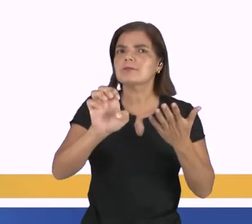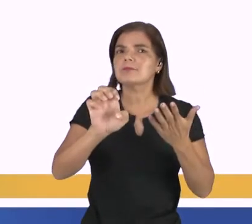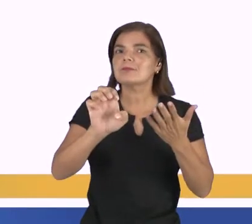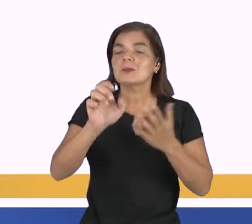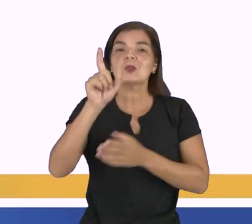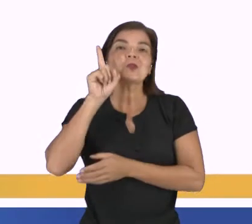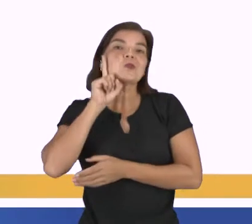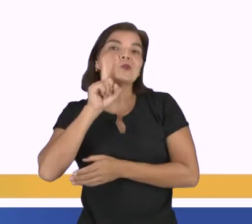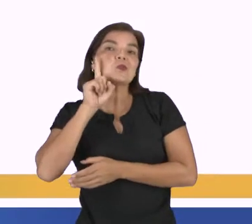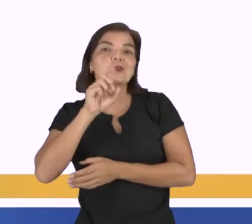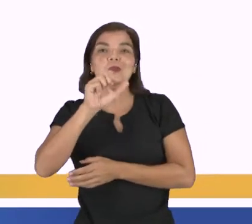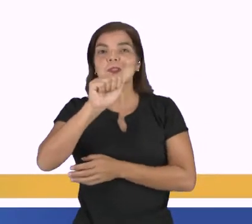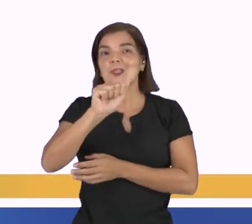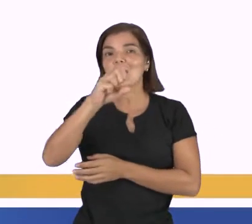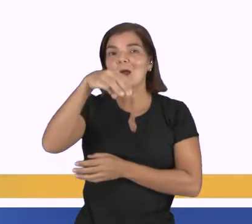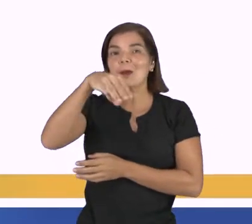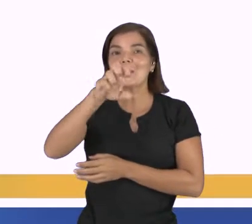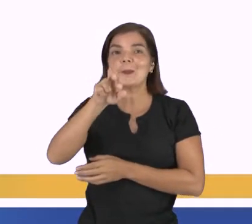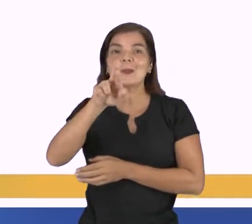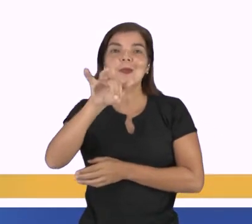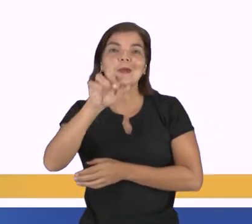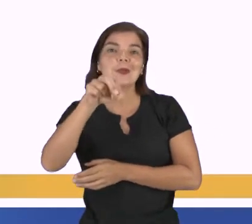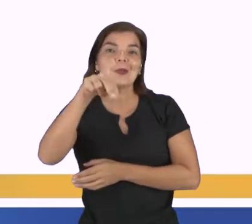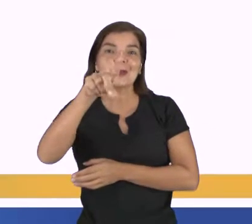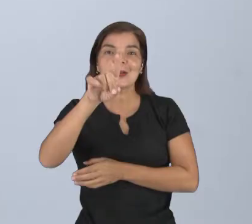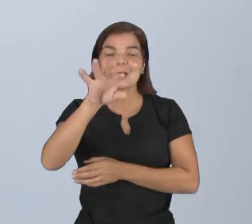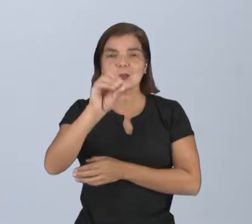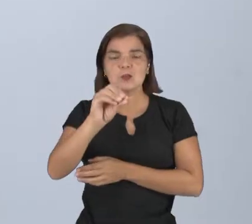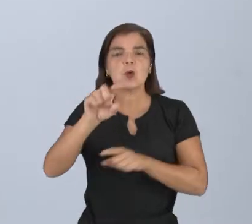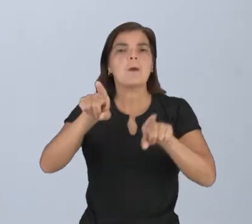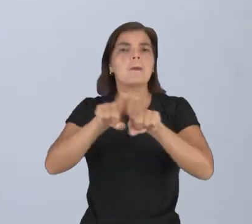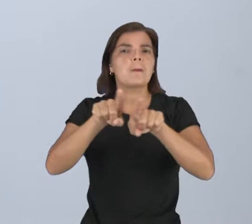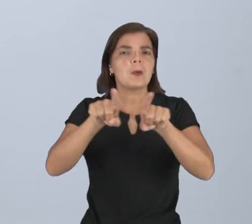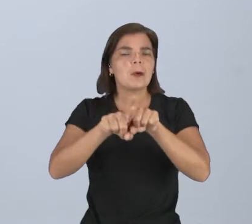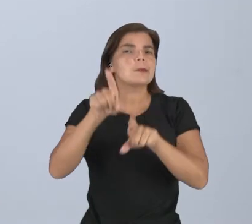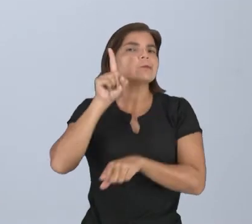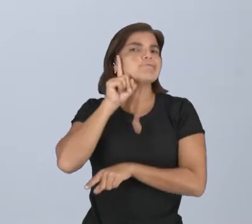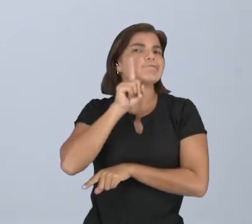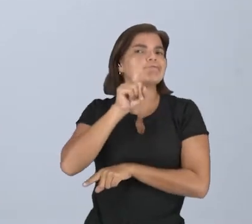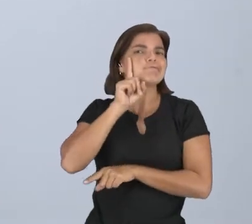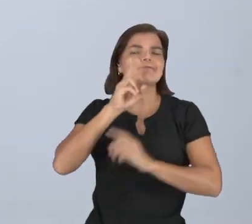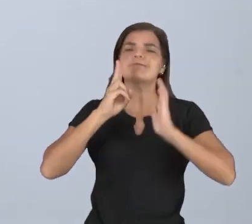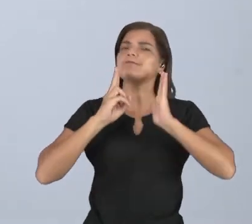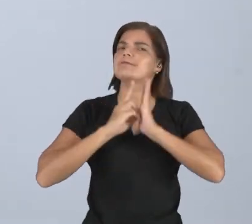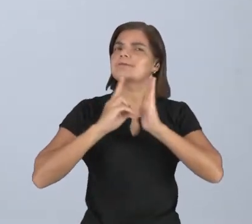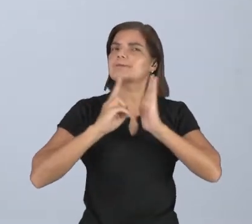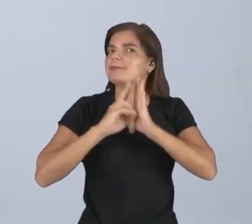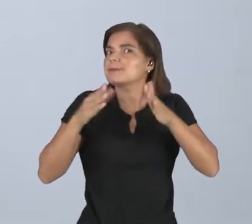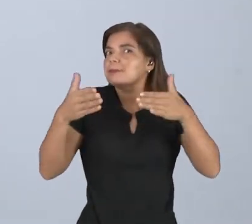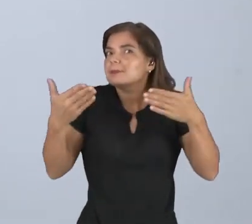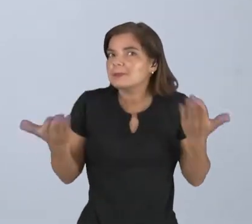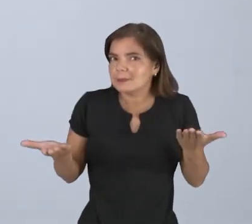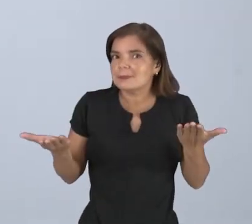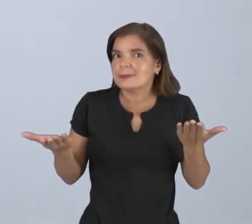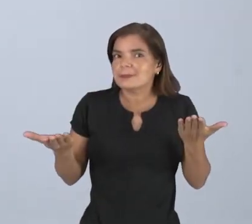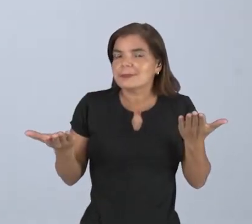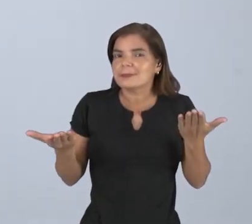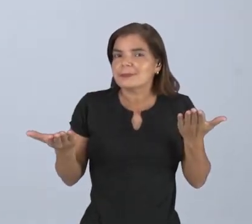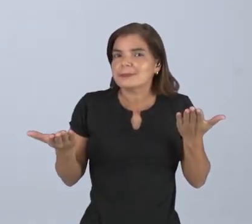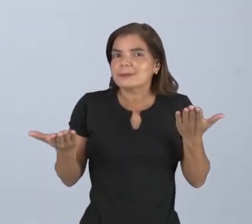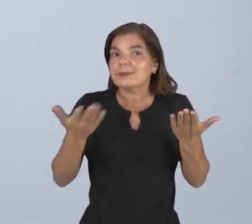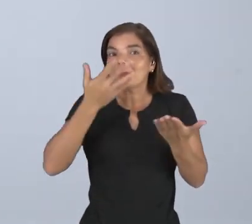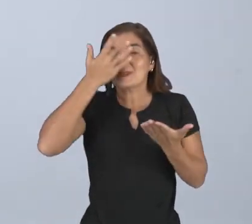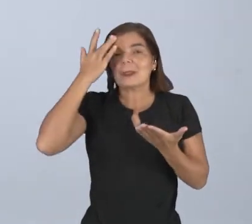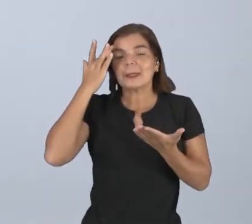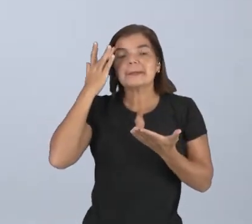dos ameríndios, né? Dos indígenas? Porque a gente sempre fala América na visão do europeu, mas aí então, e os europeus na visão dos indígenas,